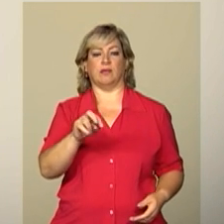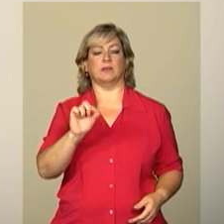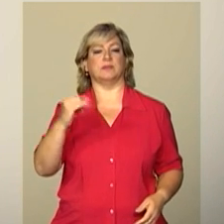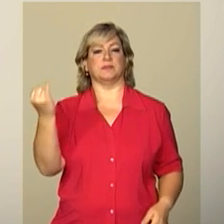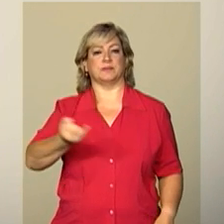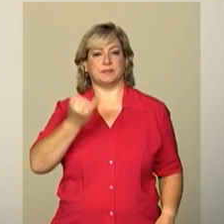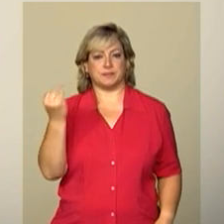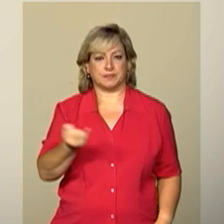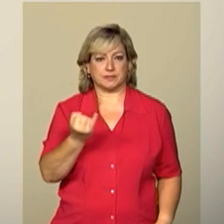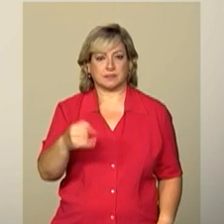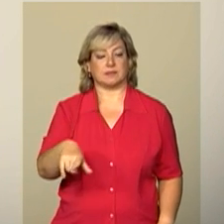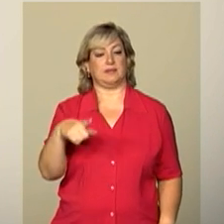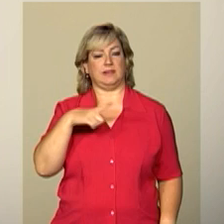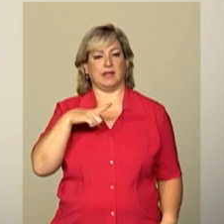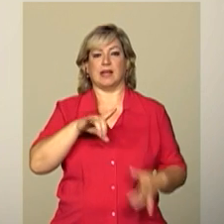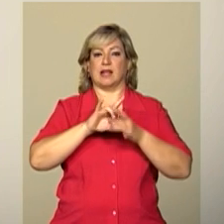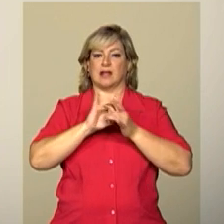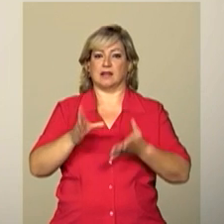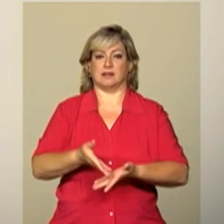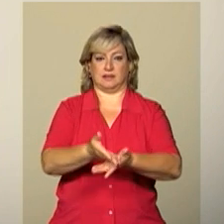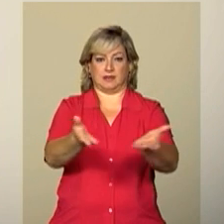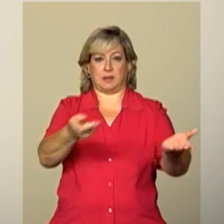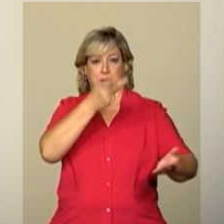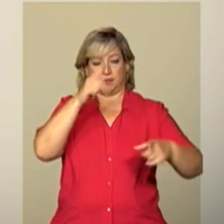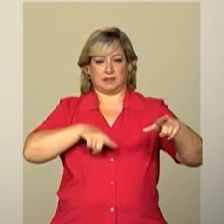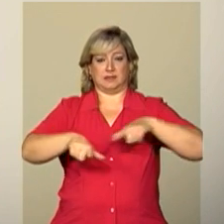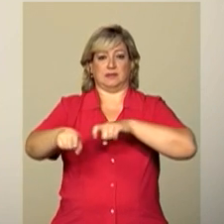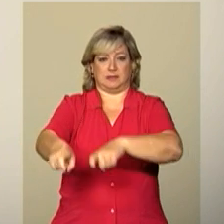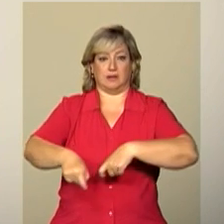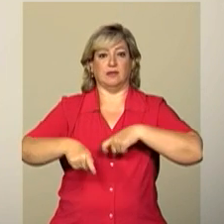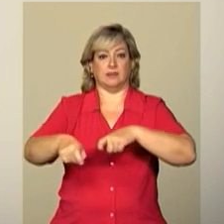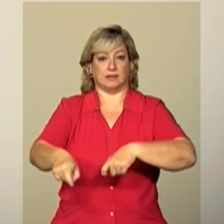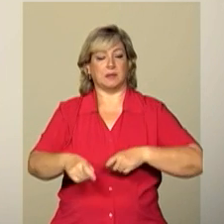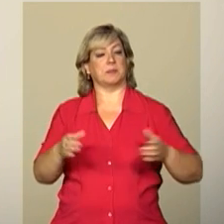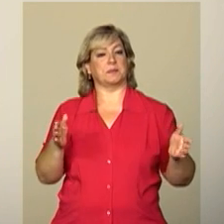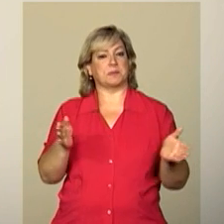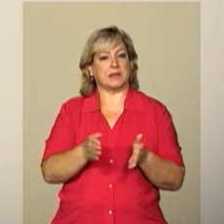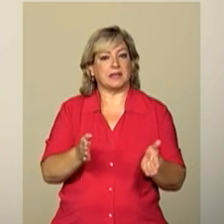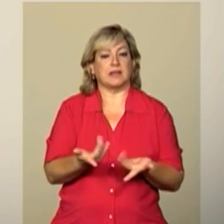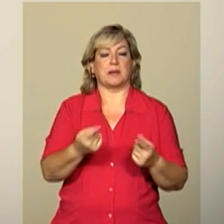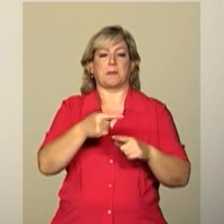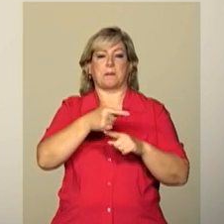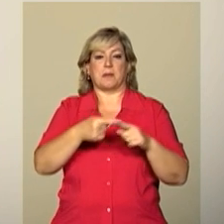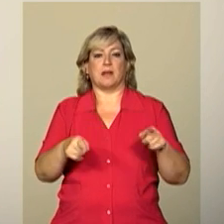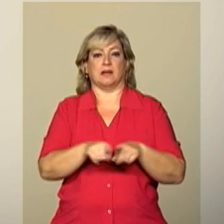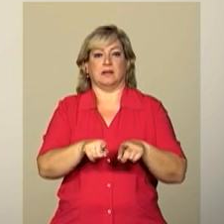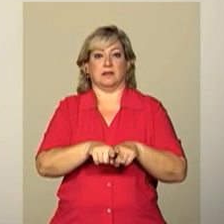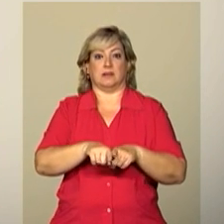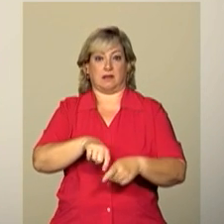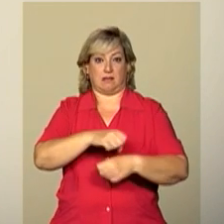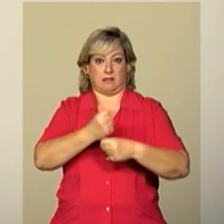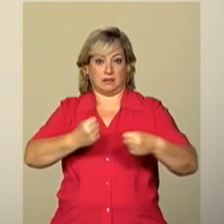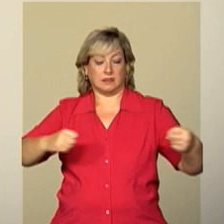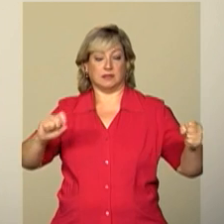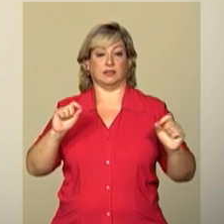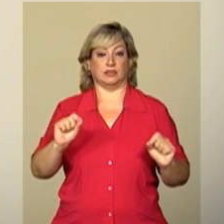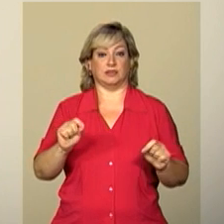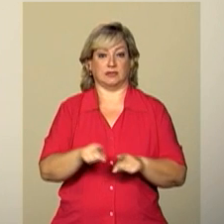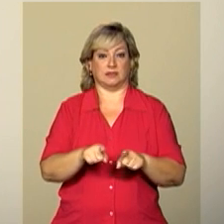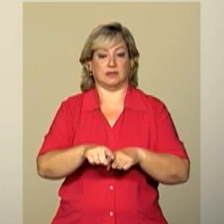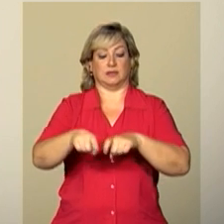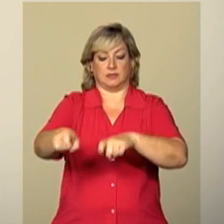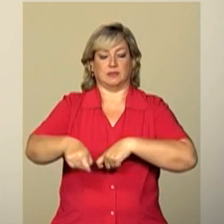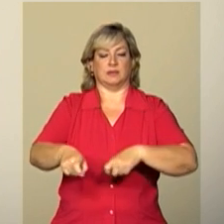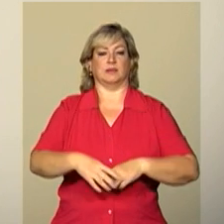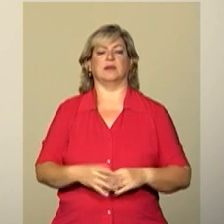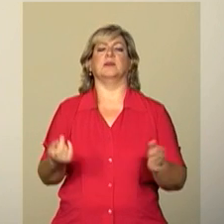significativo que está à disposição dos nossos agricultores dos pequenos dos médios e dos grandes agricultores e a procura